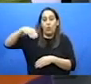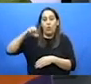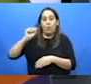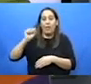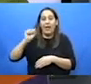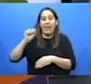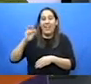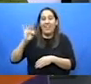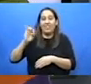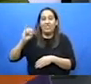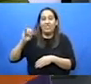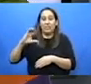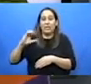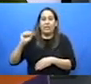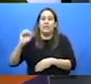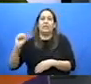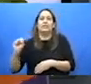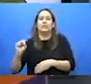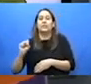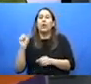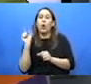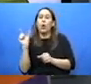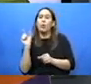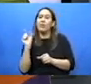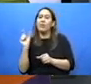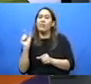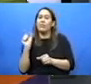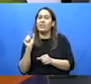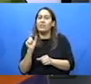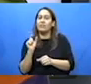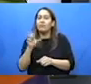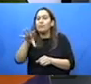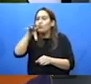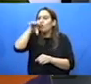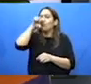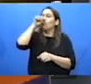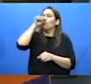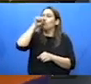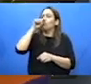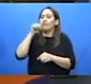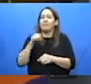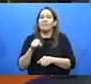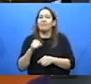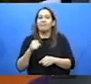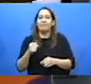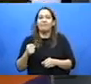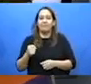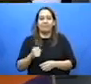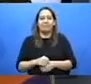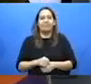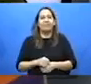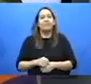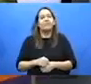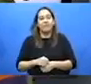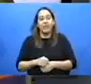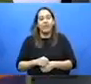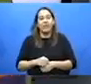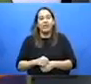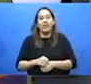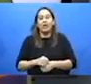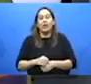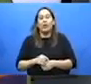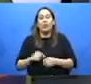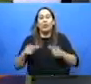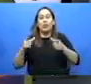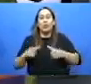palavra? Que a gente já ouviu. Aroma. Aroma vem de cheiro. Então, ela deixa